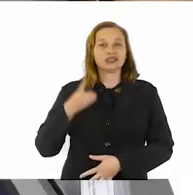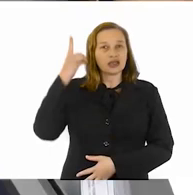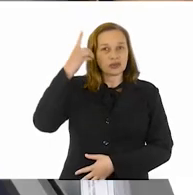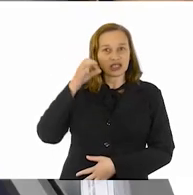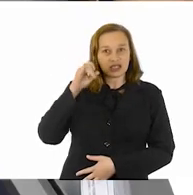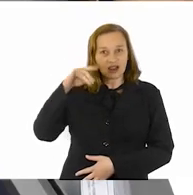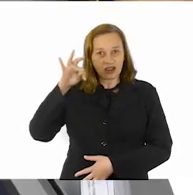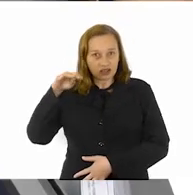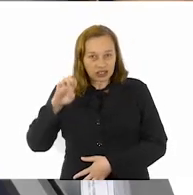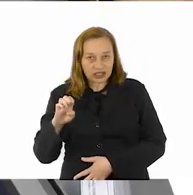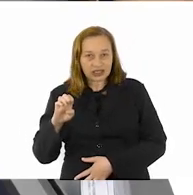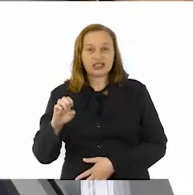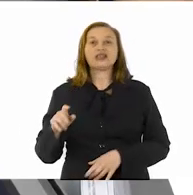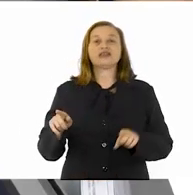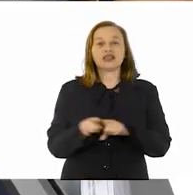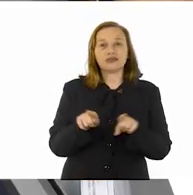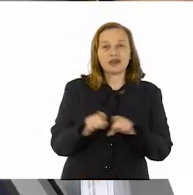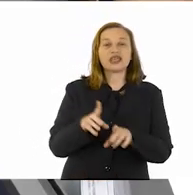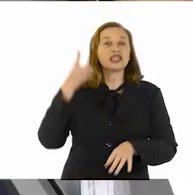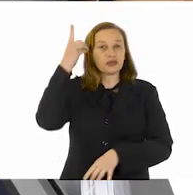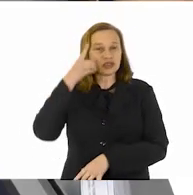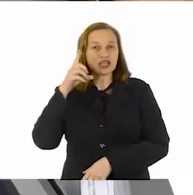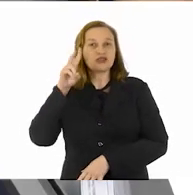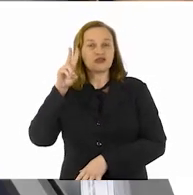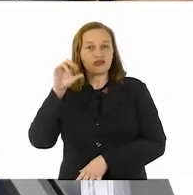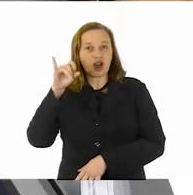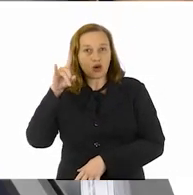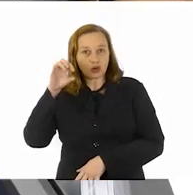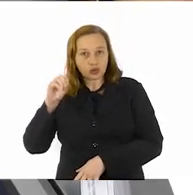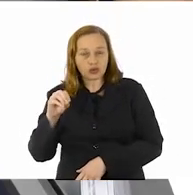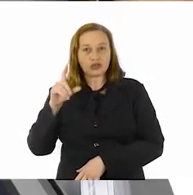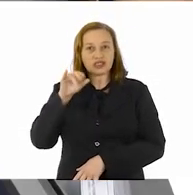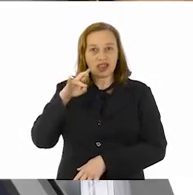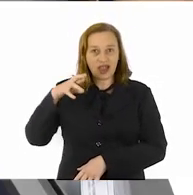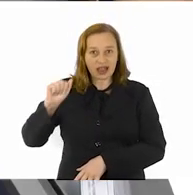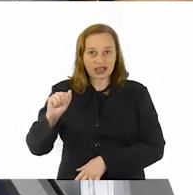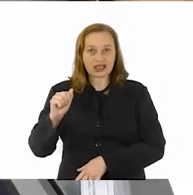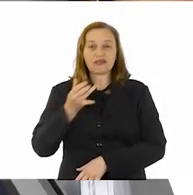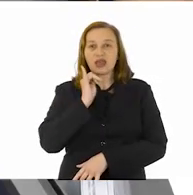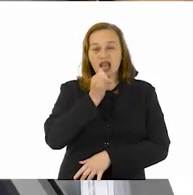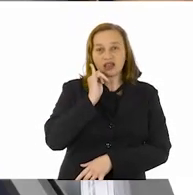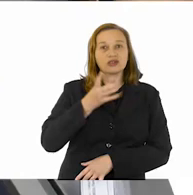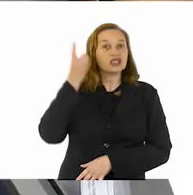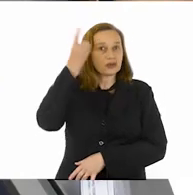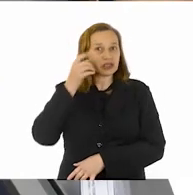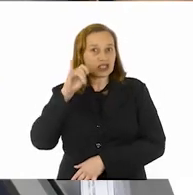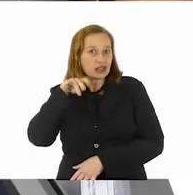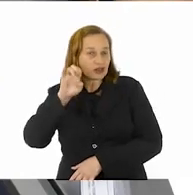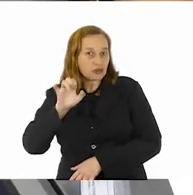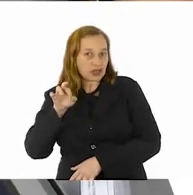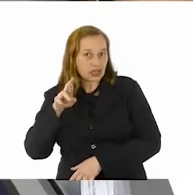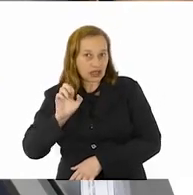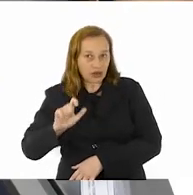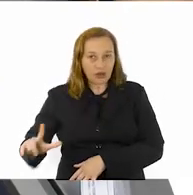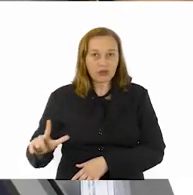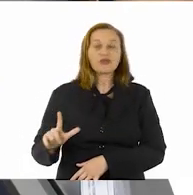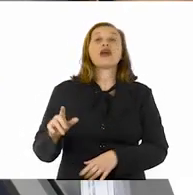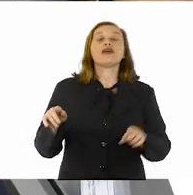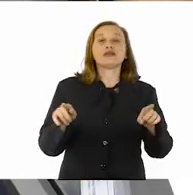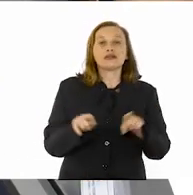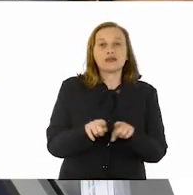Bom dia a todos quero cumprimentar os deputados presentes Deputado de membros da comissão Deputado Rangel Deputado de laroli